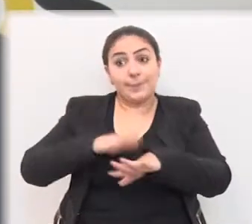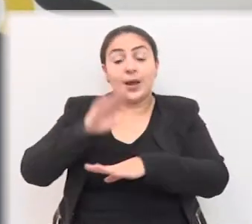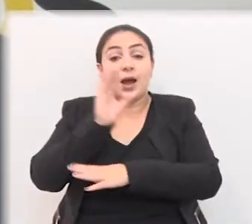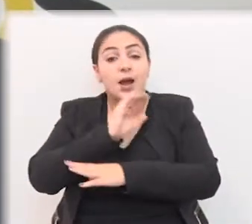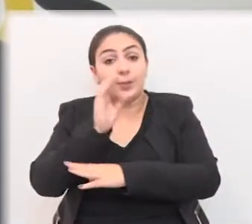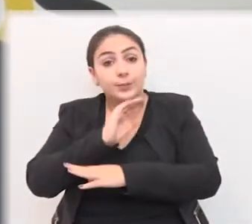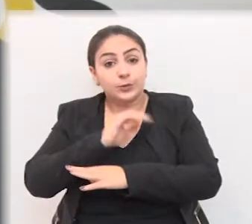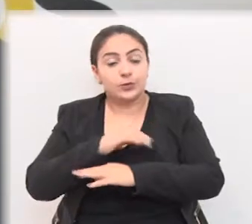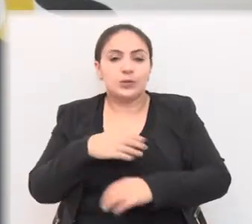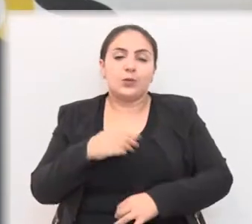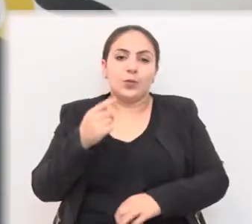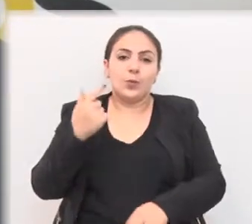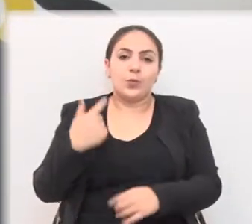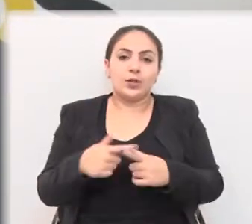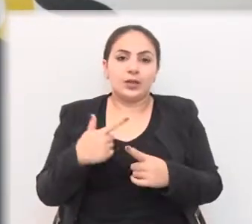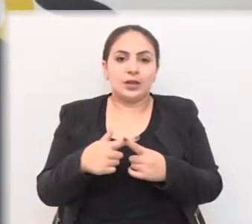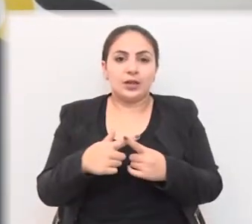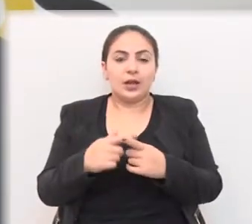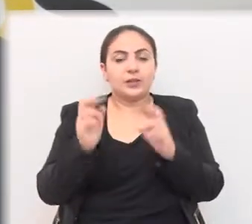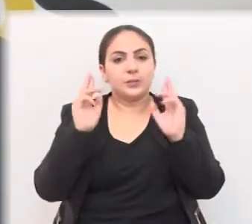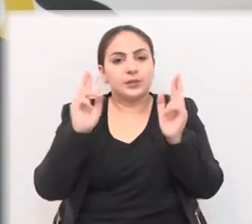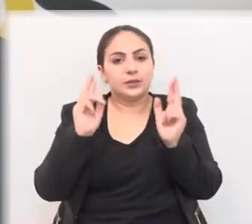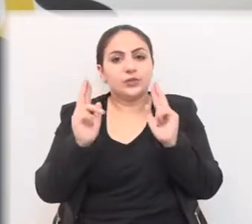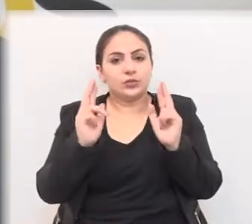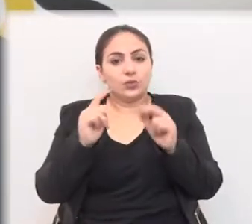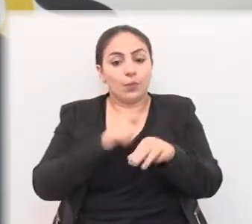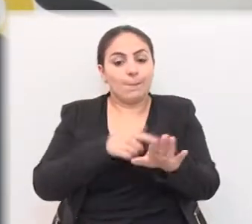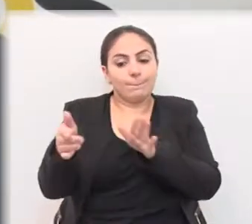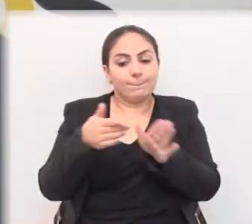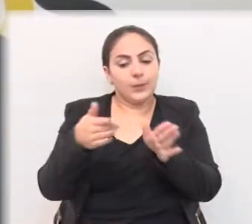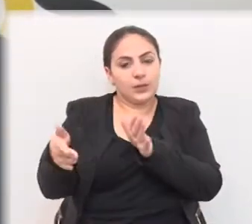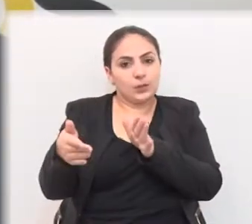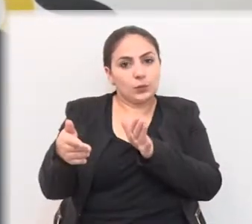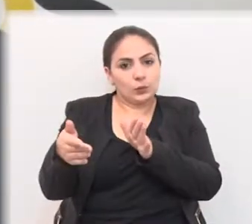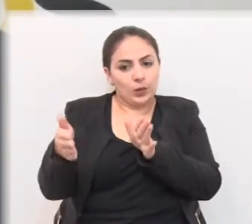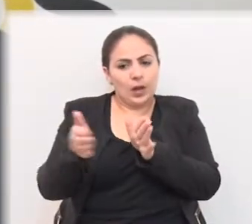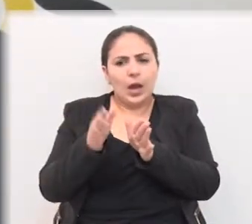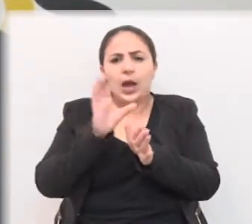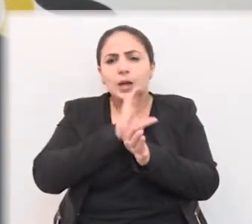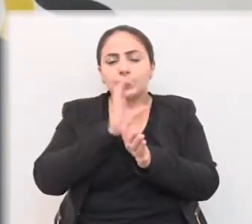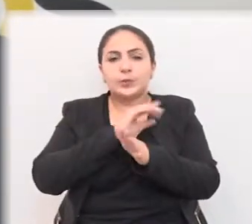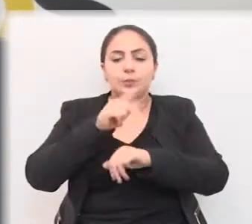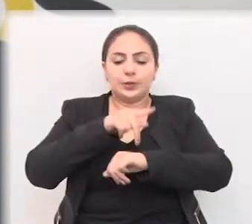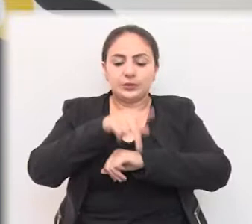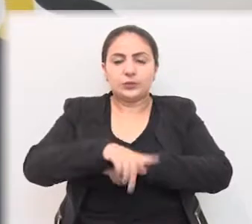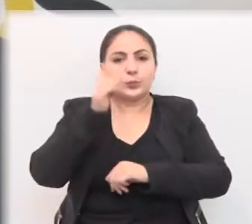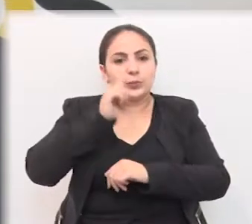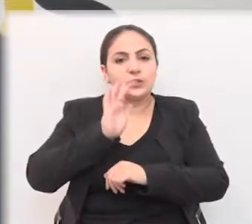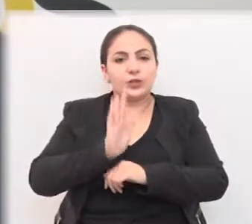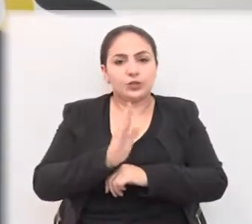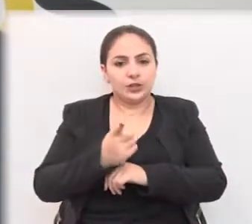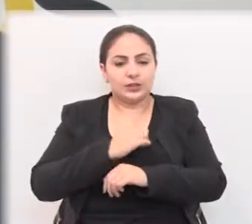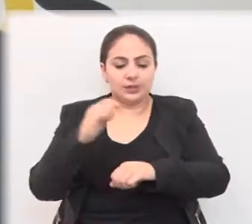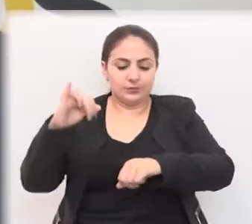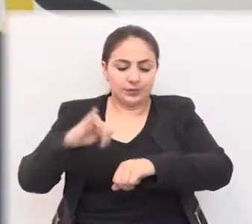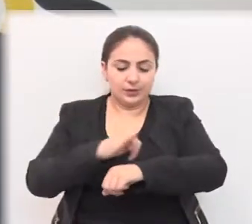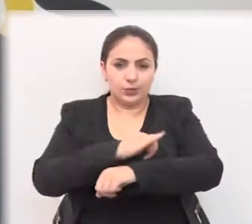ágil. Então, realmente, nós temos a expectativa que, num curto período de tempo, Passo Fundo possa ter